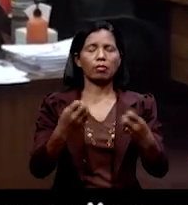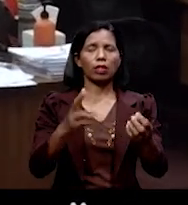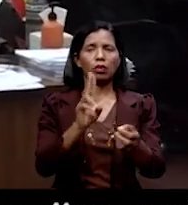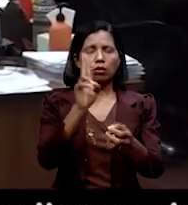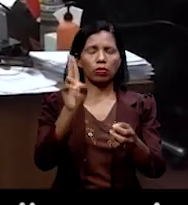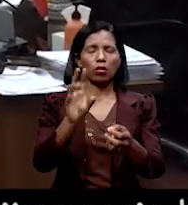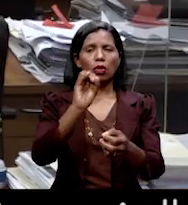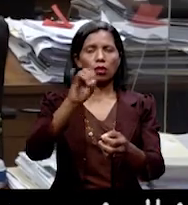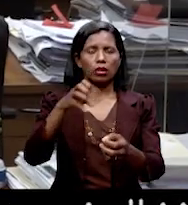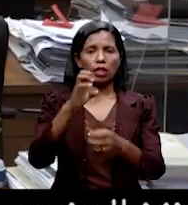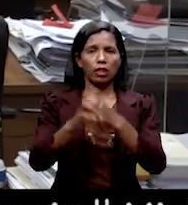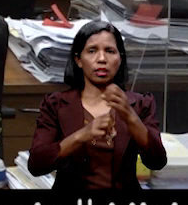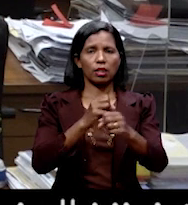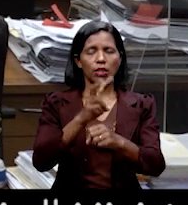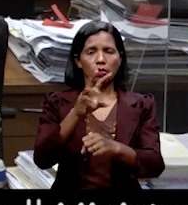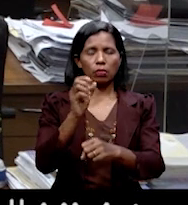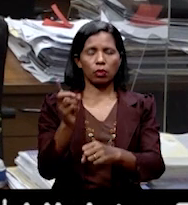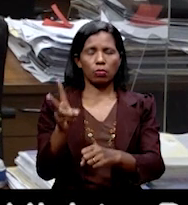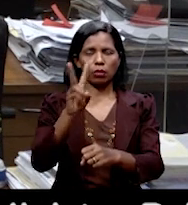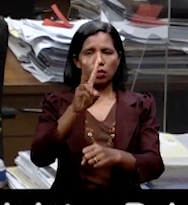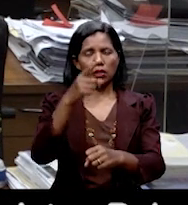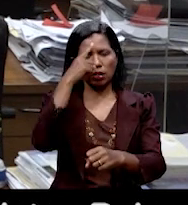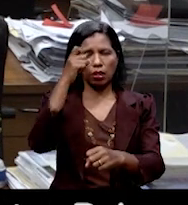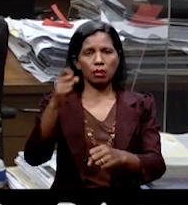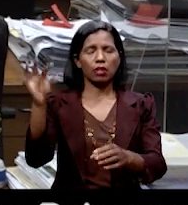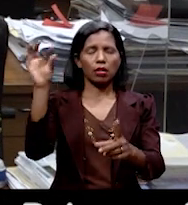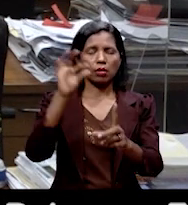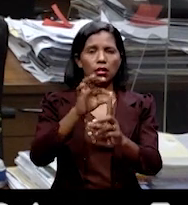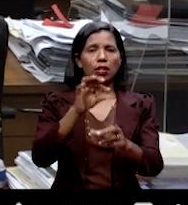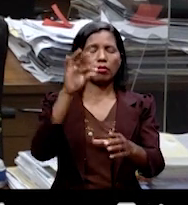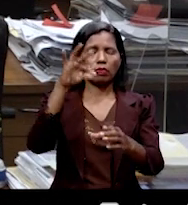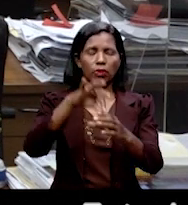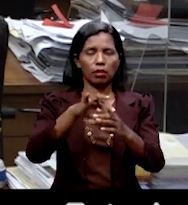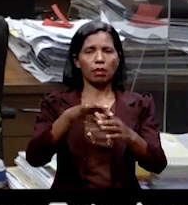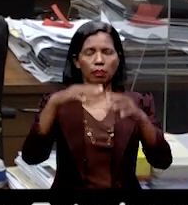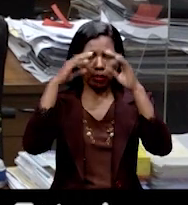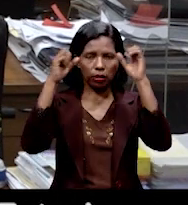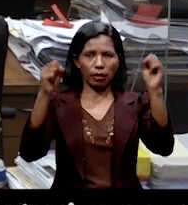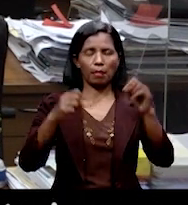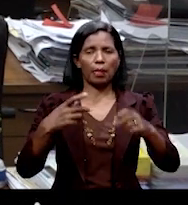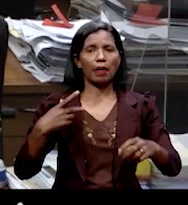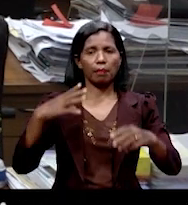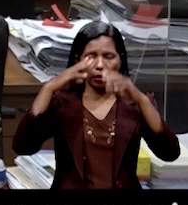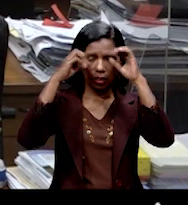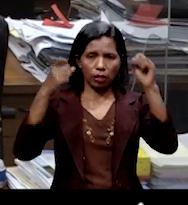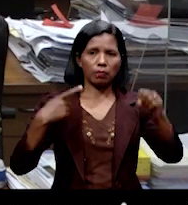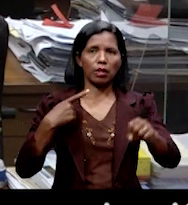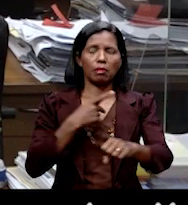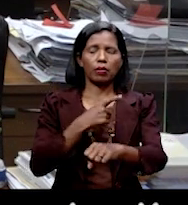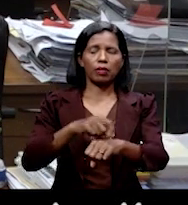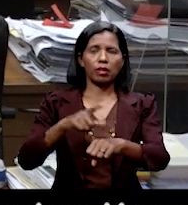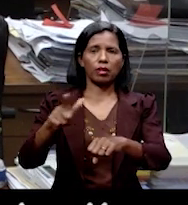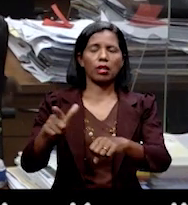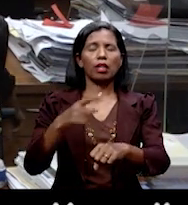tinen rihun rua rua nulu resen rua tamba se realize eleição presidencial. Presidente Parlamento Nasional Aniceto